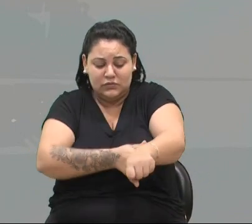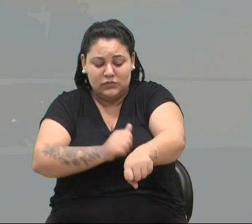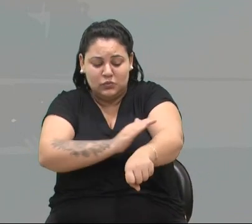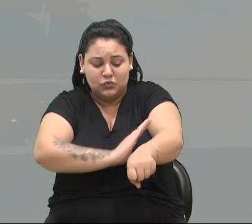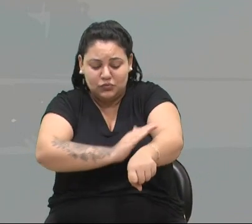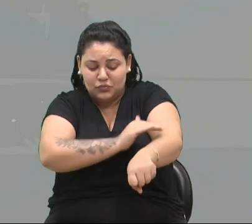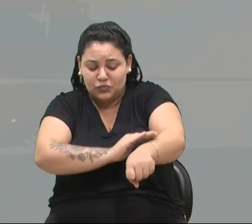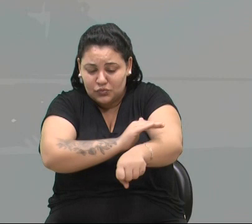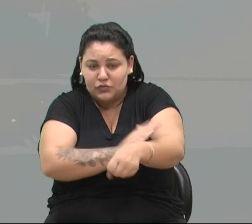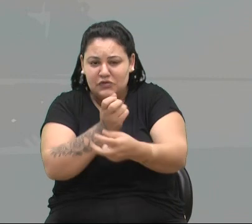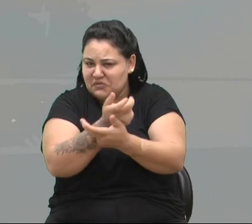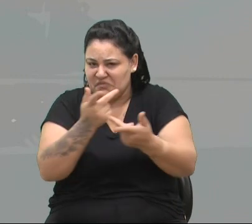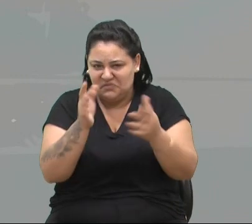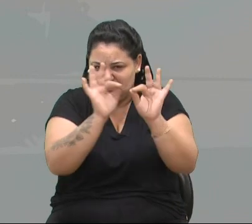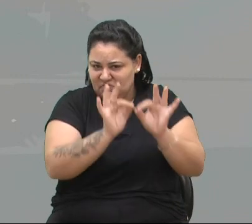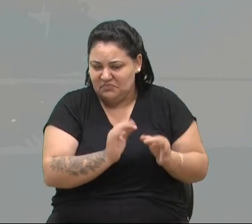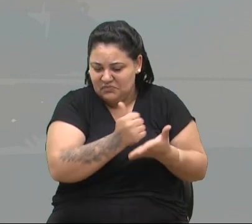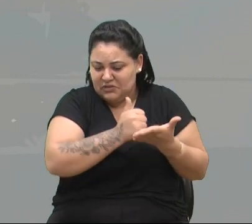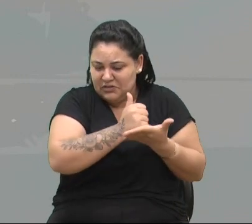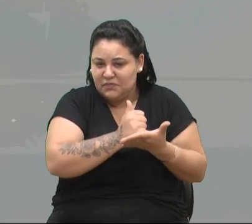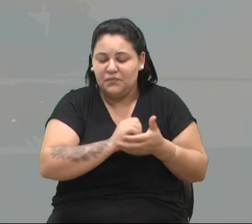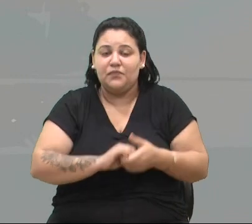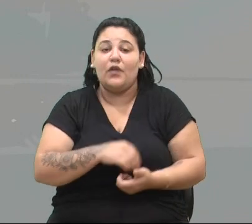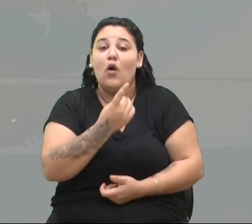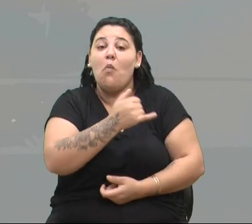procedimentos. Foram